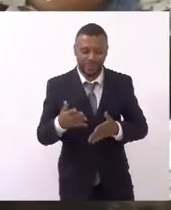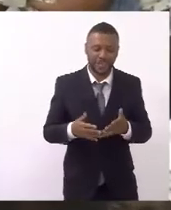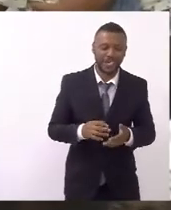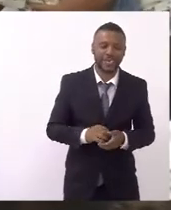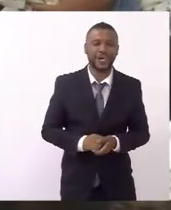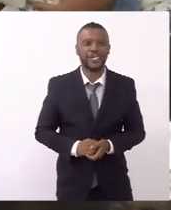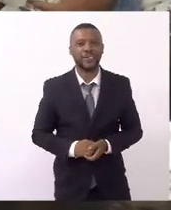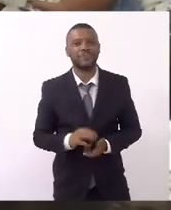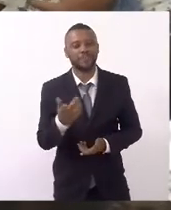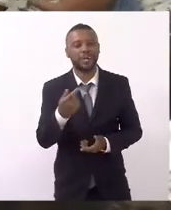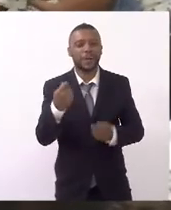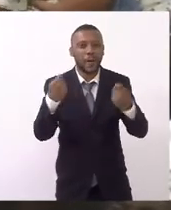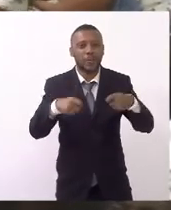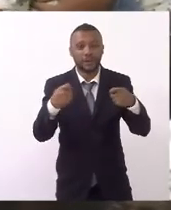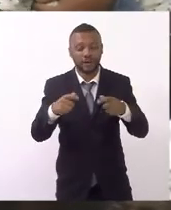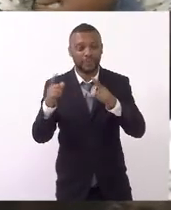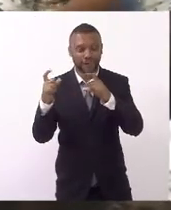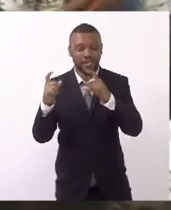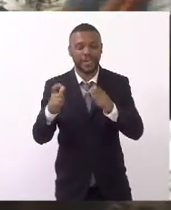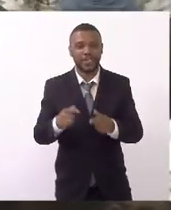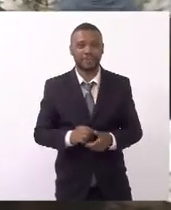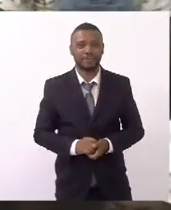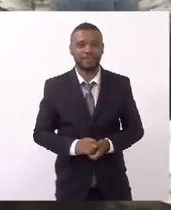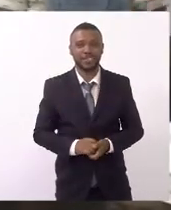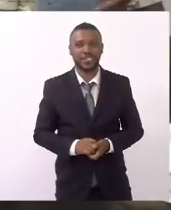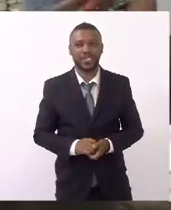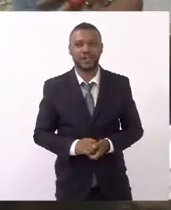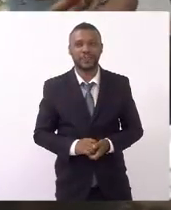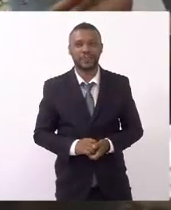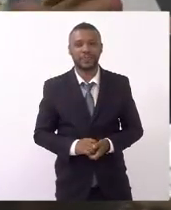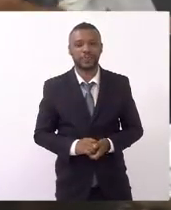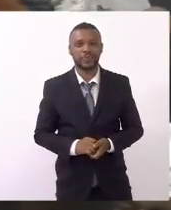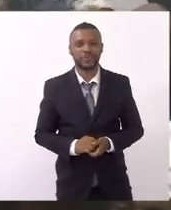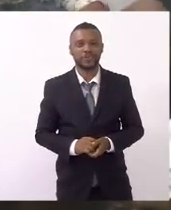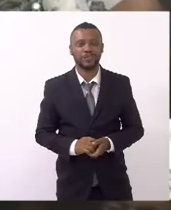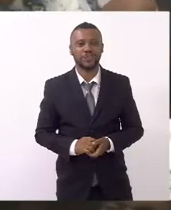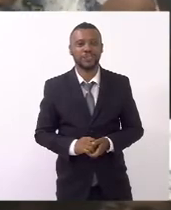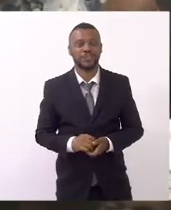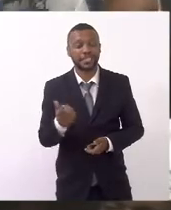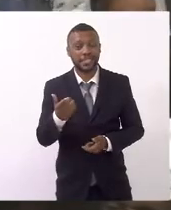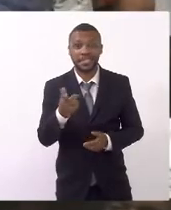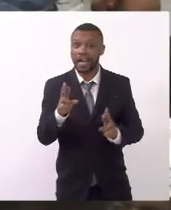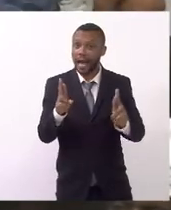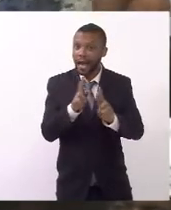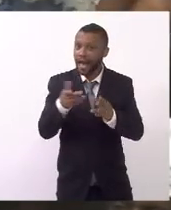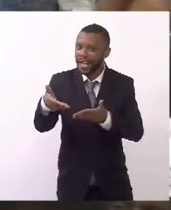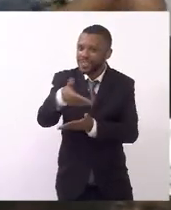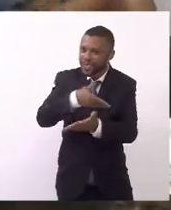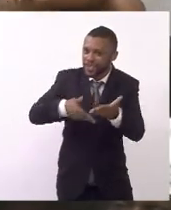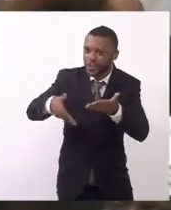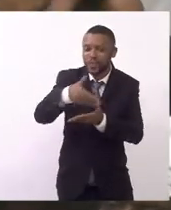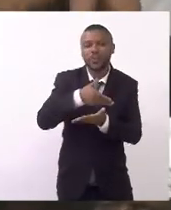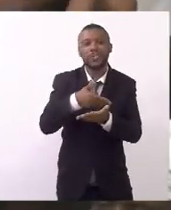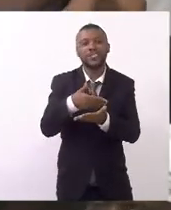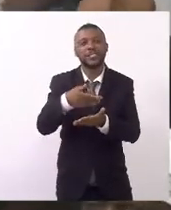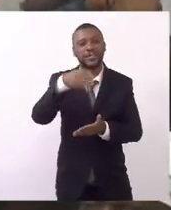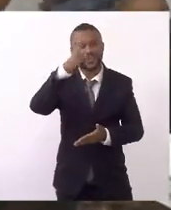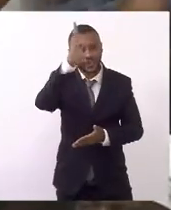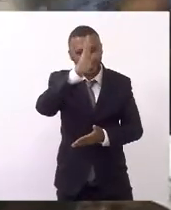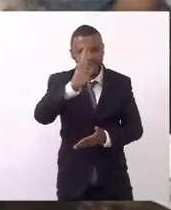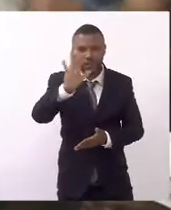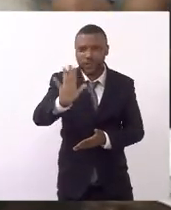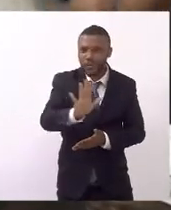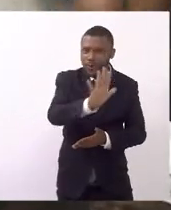você entender que o racismo estrutura todas as relações é nesse país